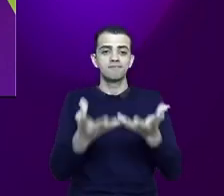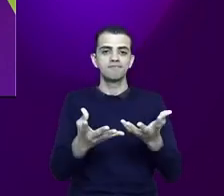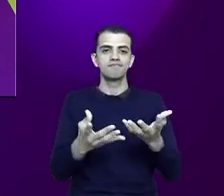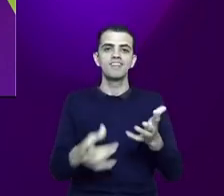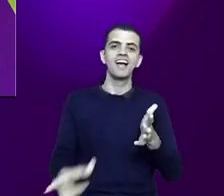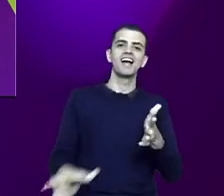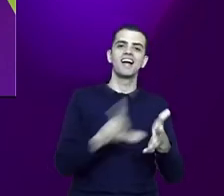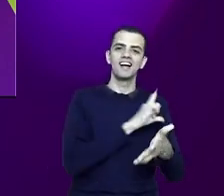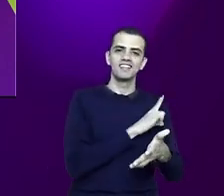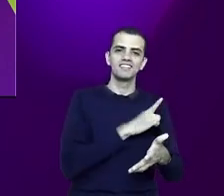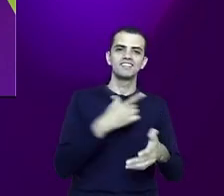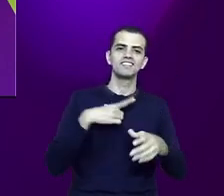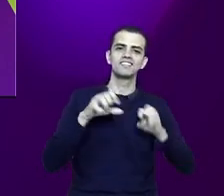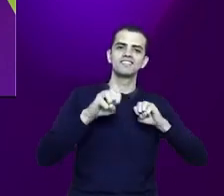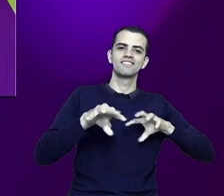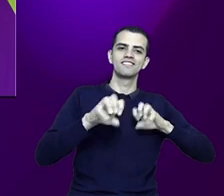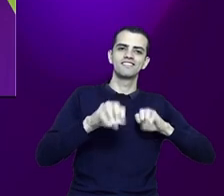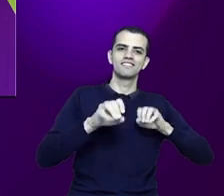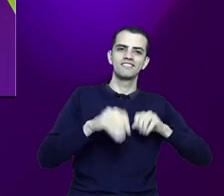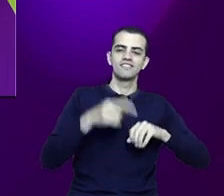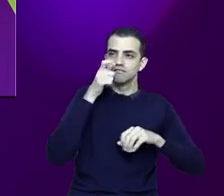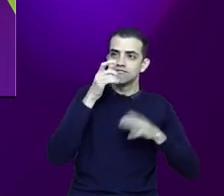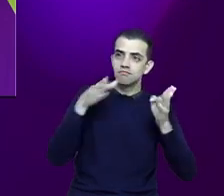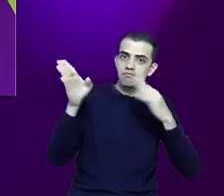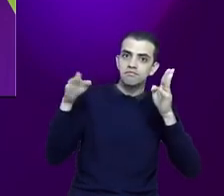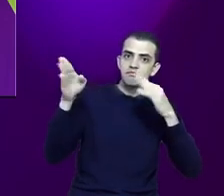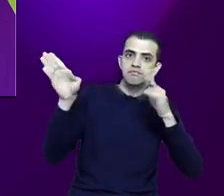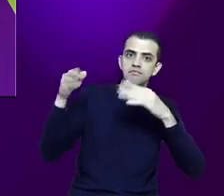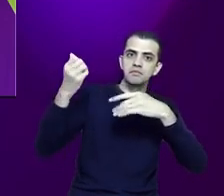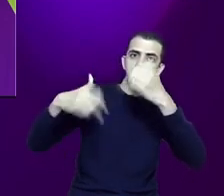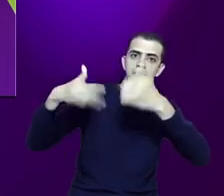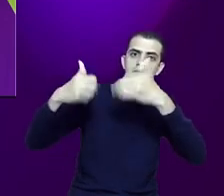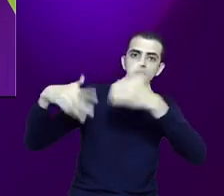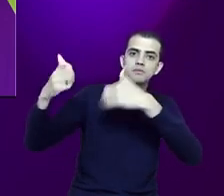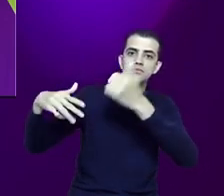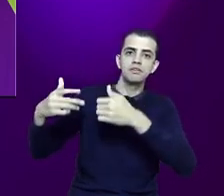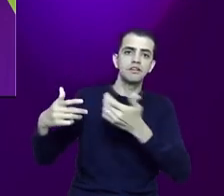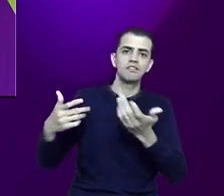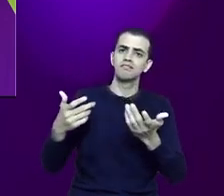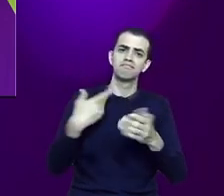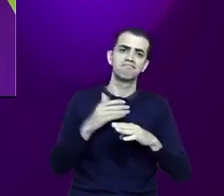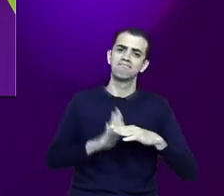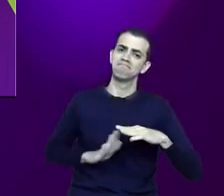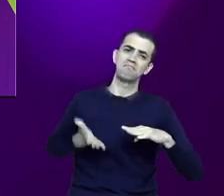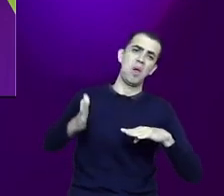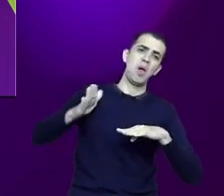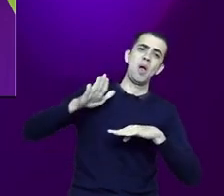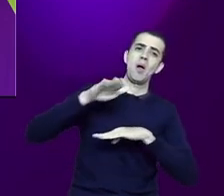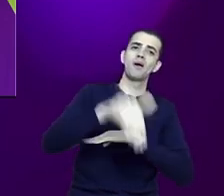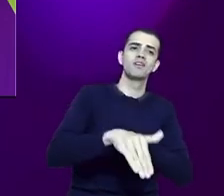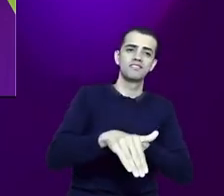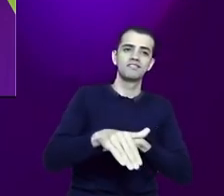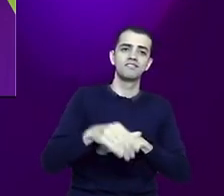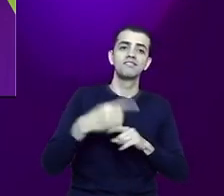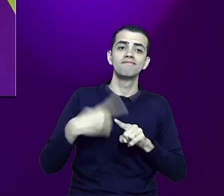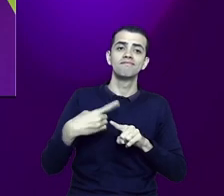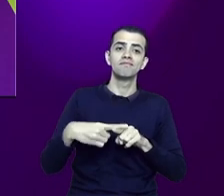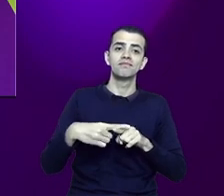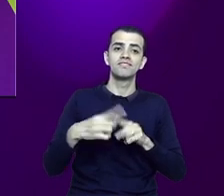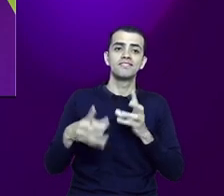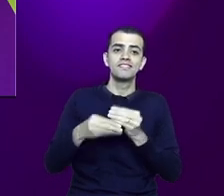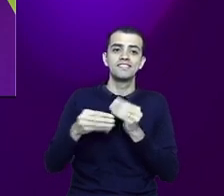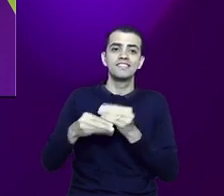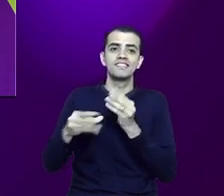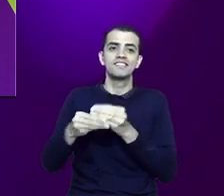programado uma aula e enquanto eu vi a aula dos colegas, eu acho que eu vou pular grande parte da minha aula porque não existe como eu complementar